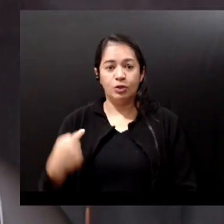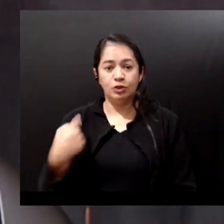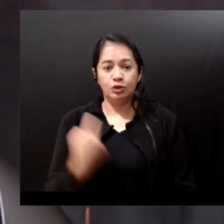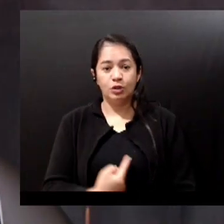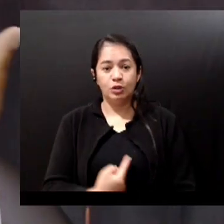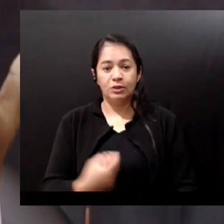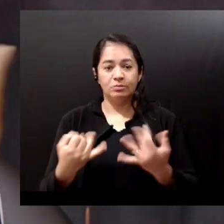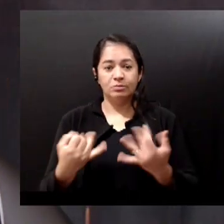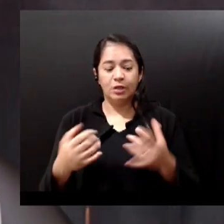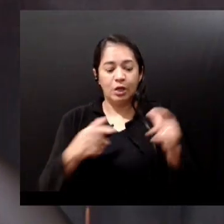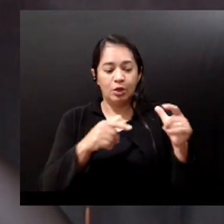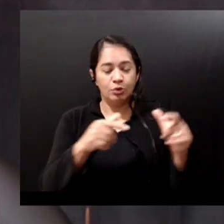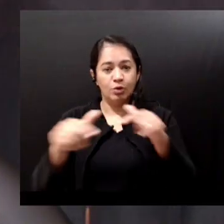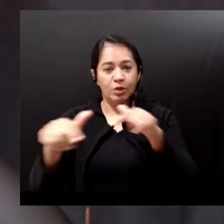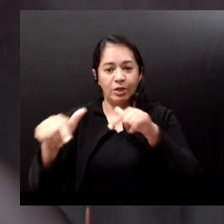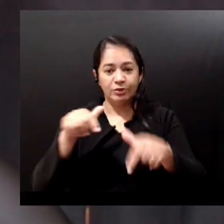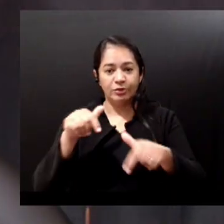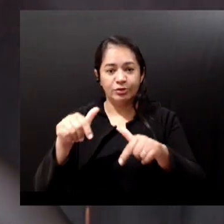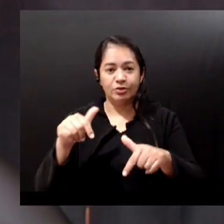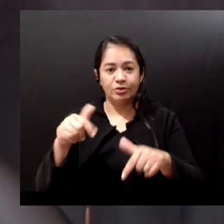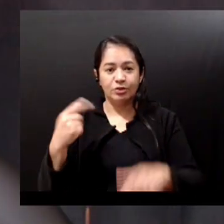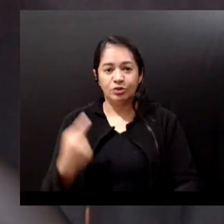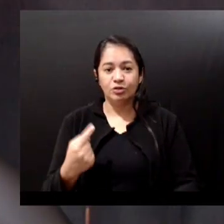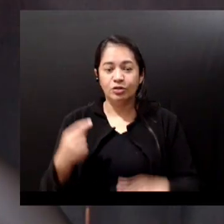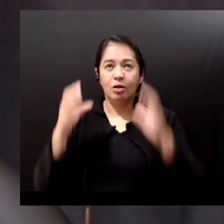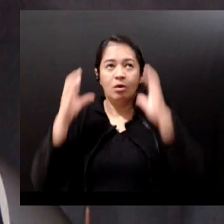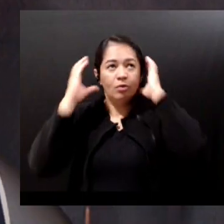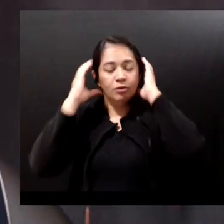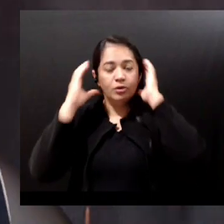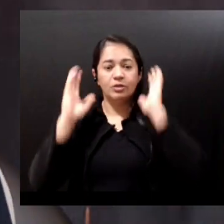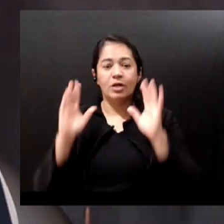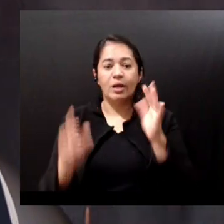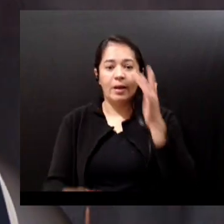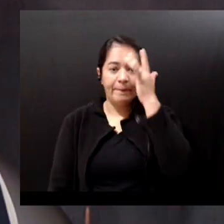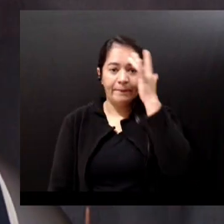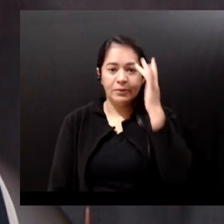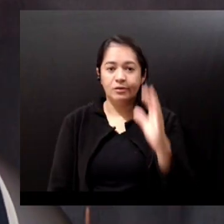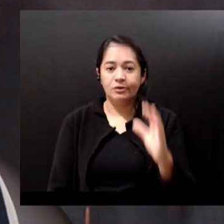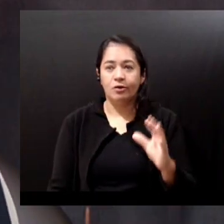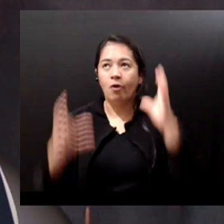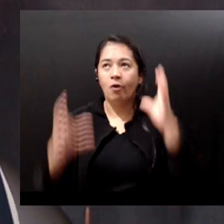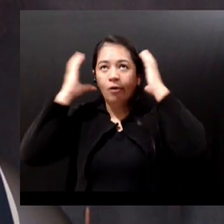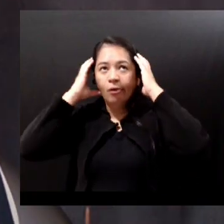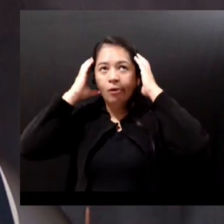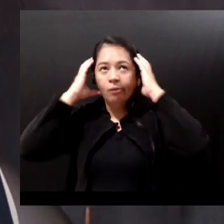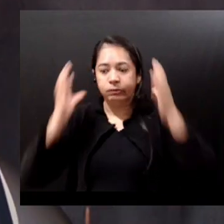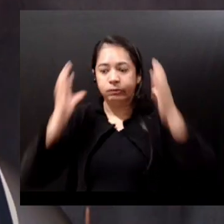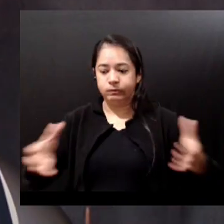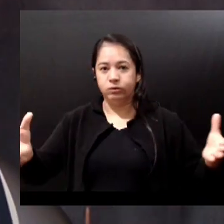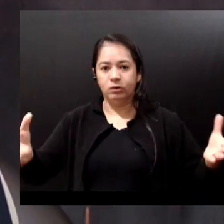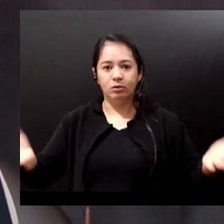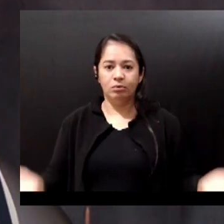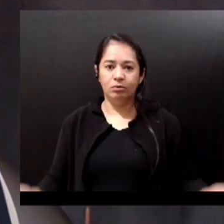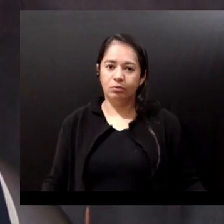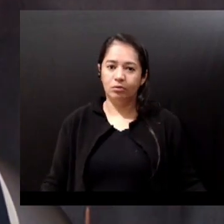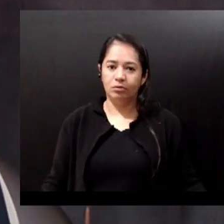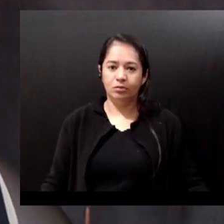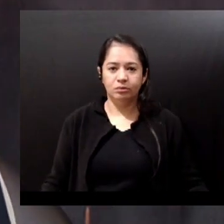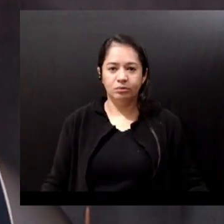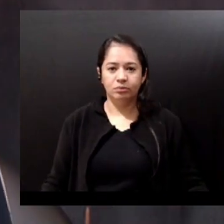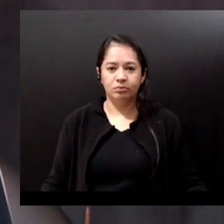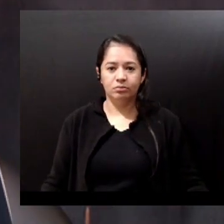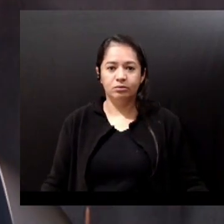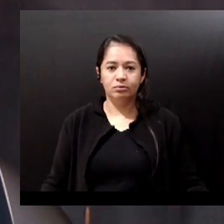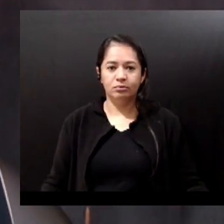totalmente isolado, com fone de ouvido, já pensou aquele fone desse tamanho lá no escritório, né? Então, com certeza